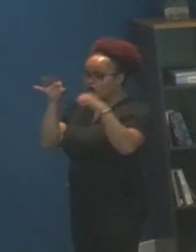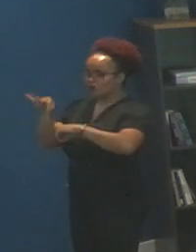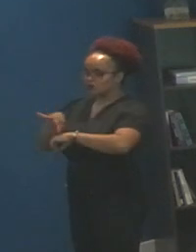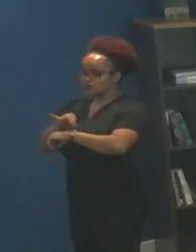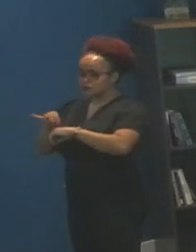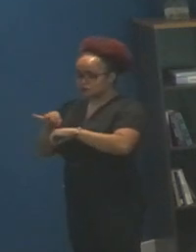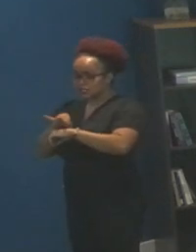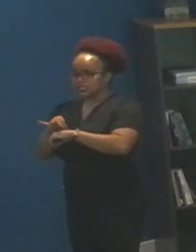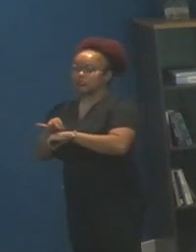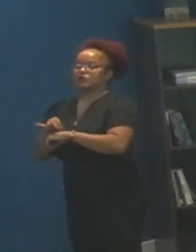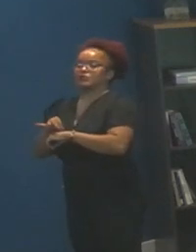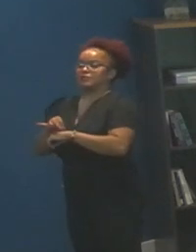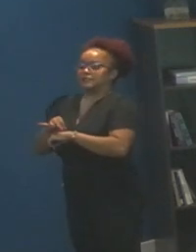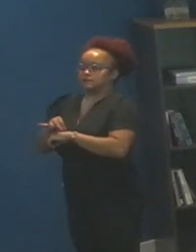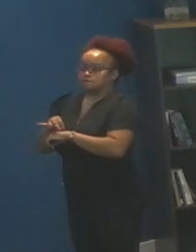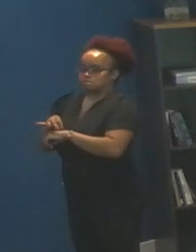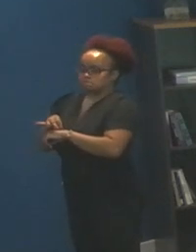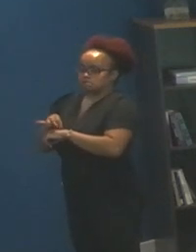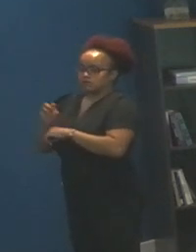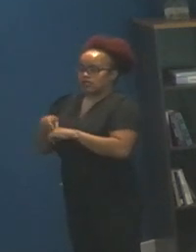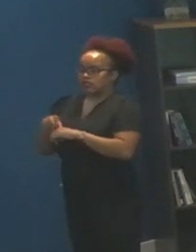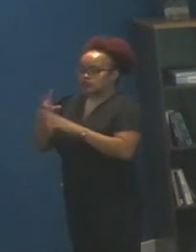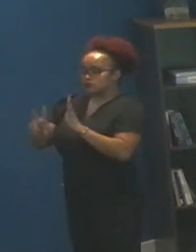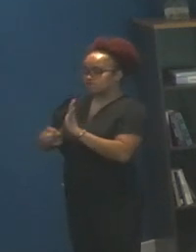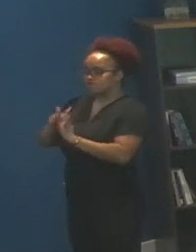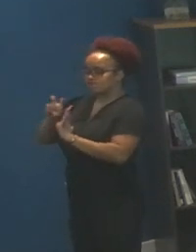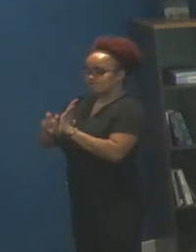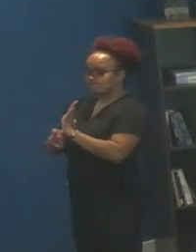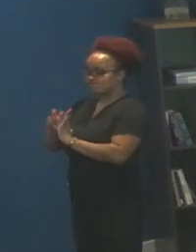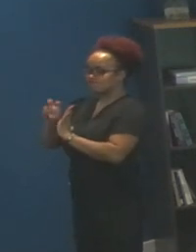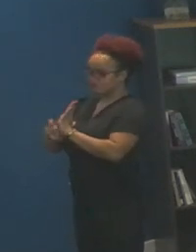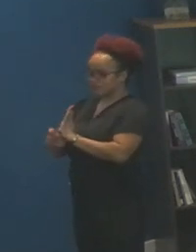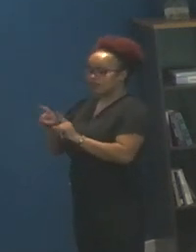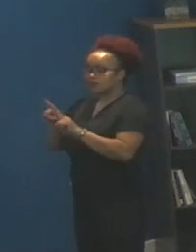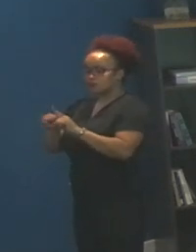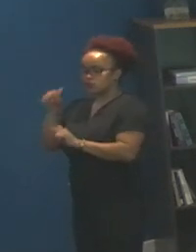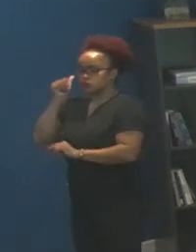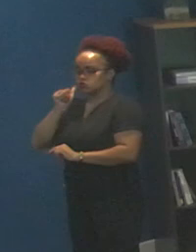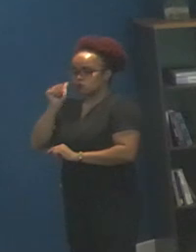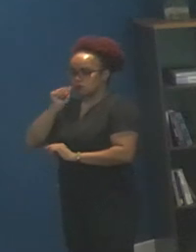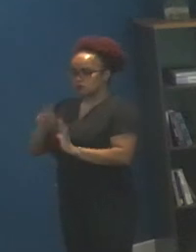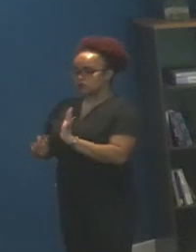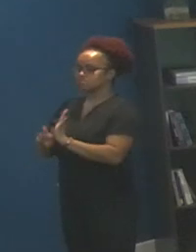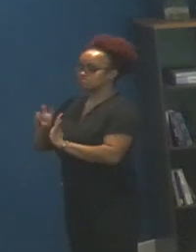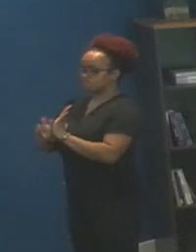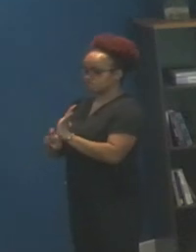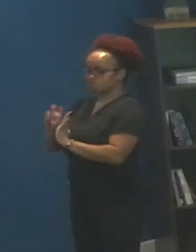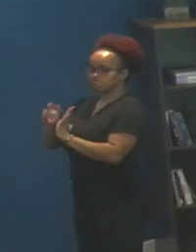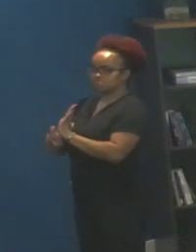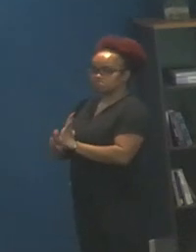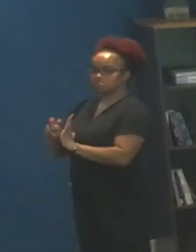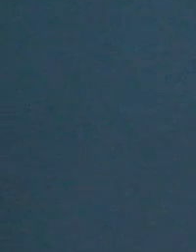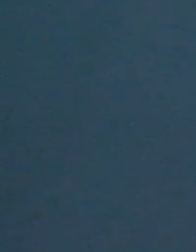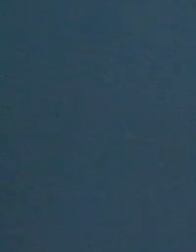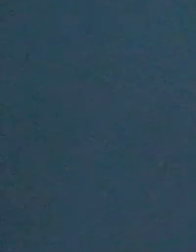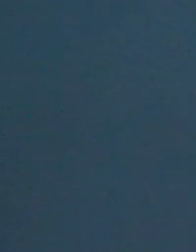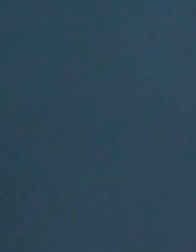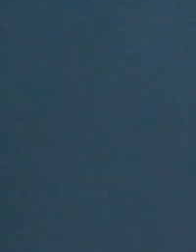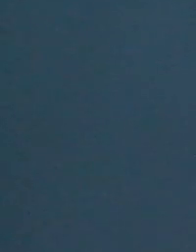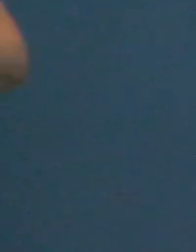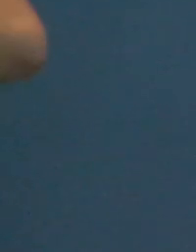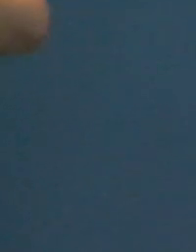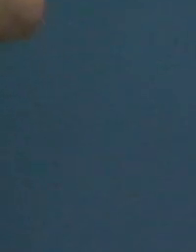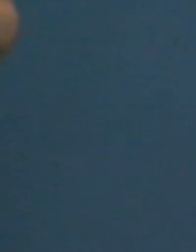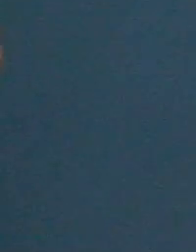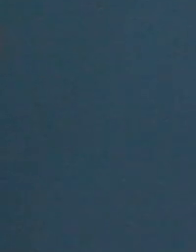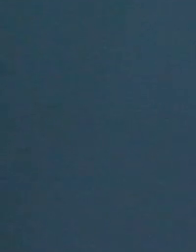E estou numa cadeira de rodas, sou usuária porque eu sou uma mulher com deficiência. É uma honra para